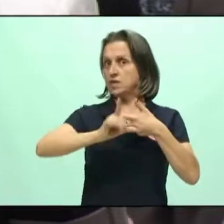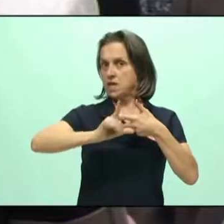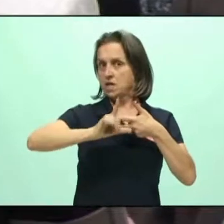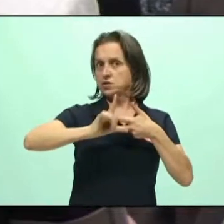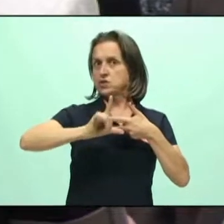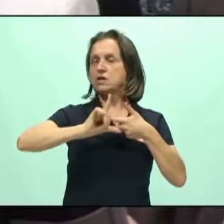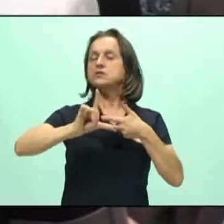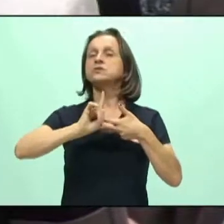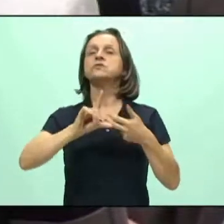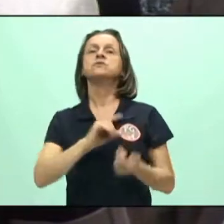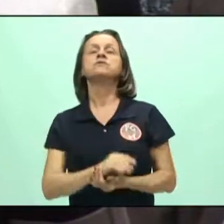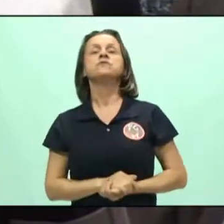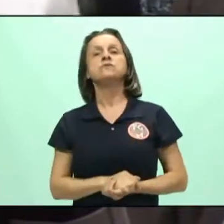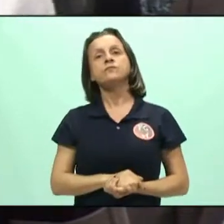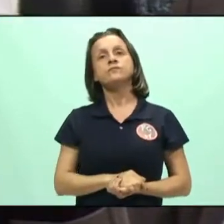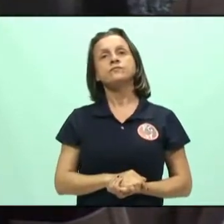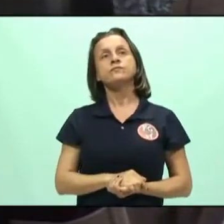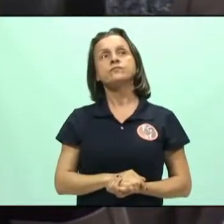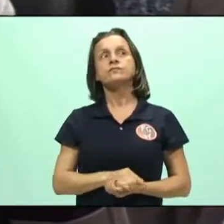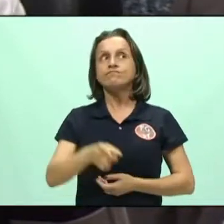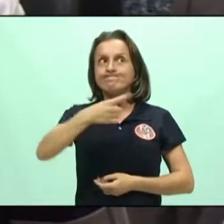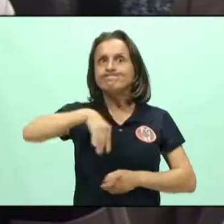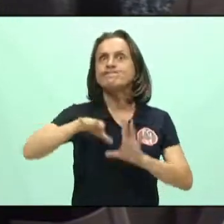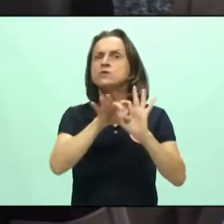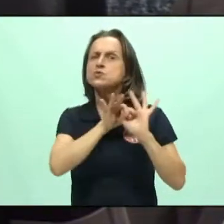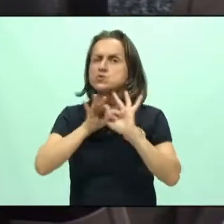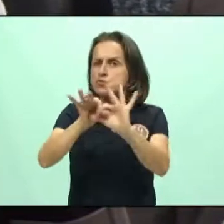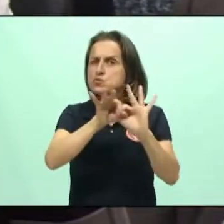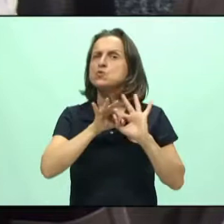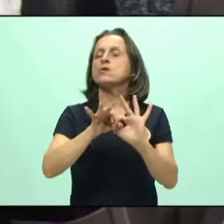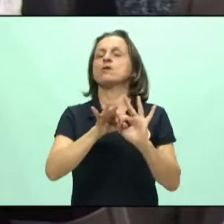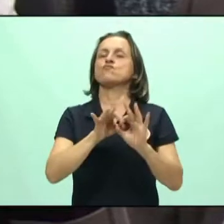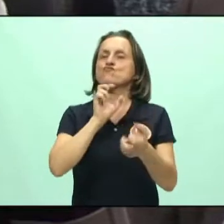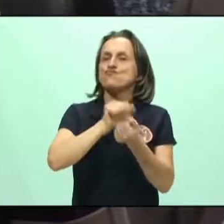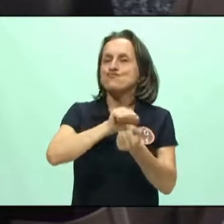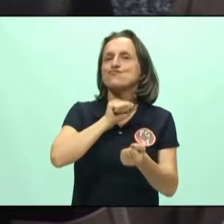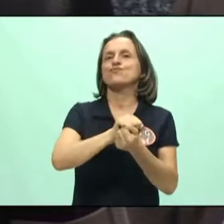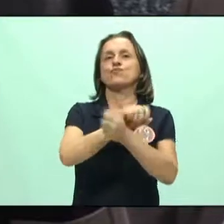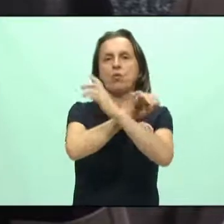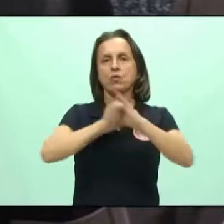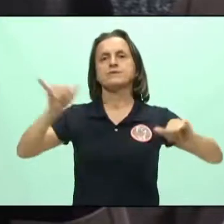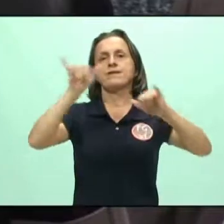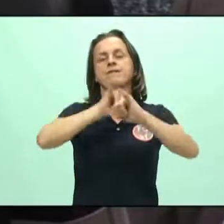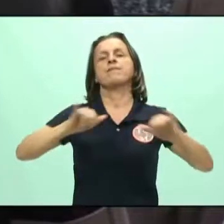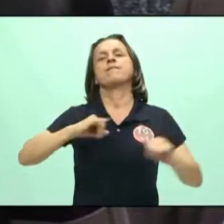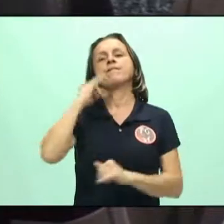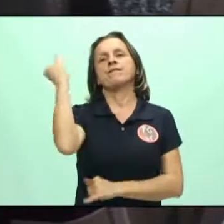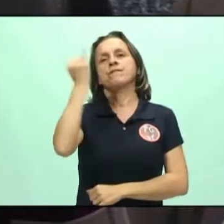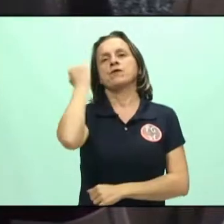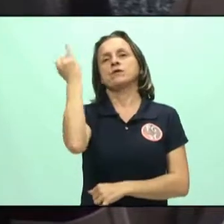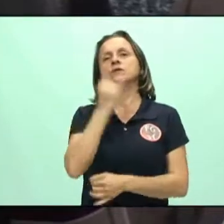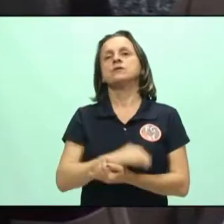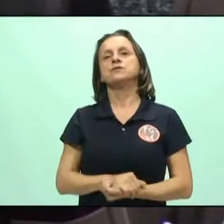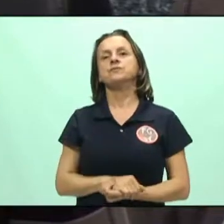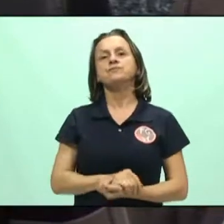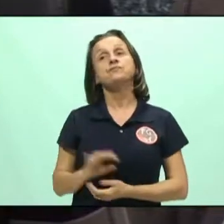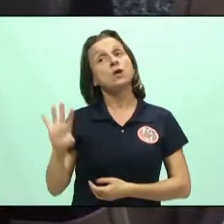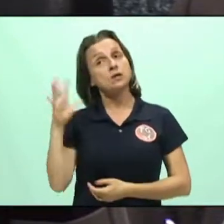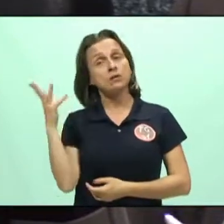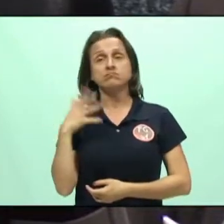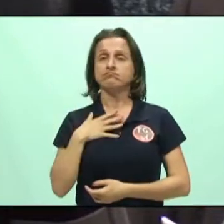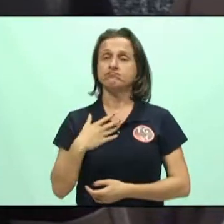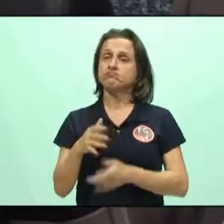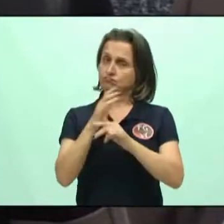se coloque lado a lado nessa campanha apresentando importante então quero dizer que tô muito feliz